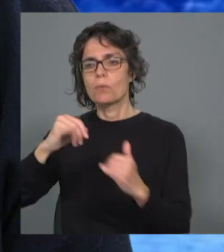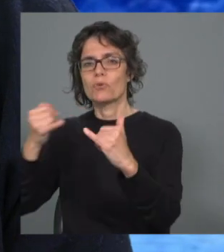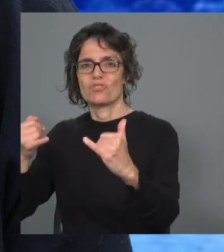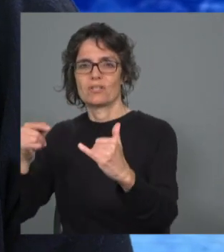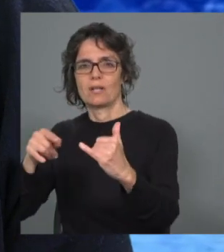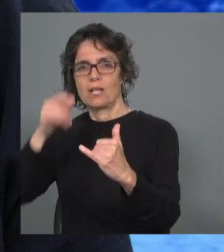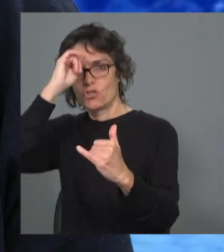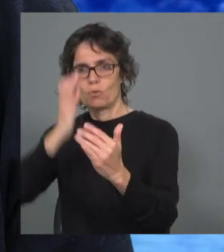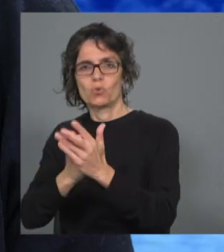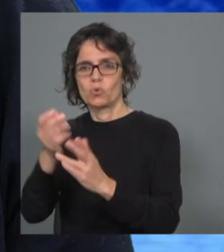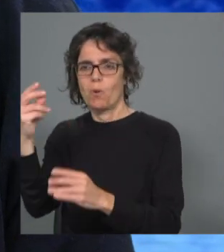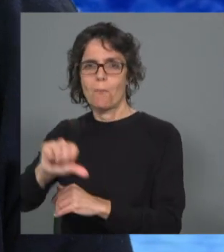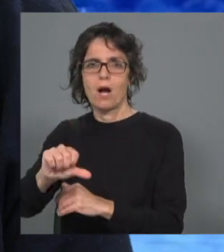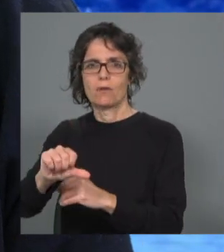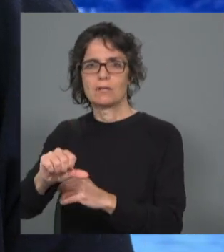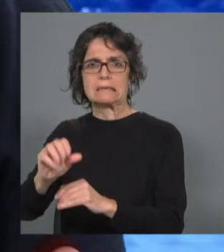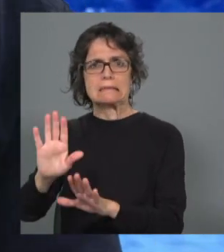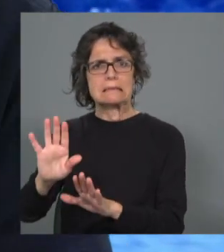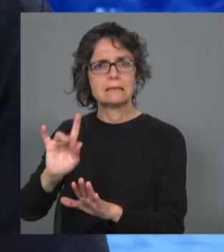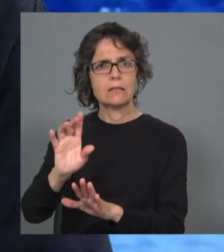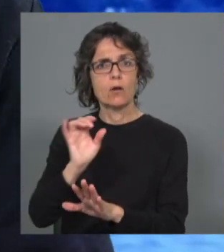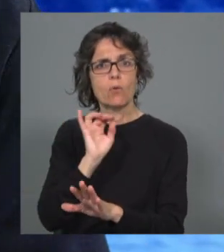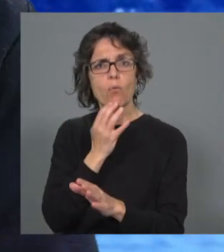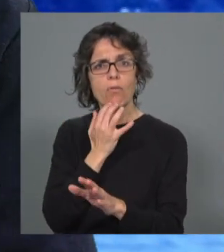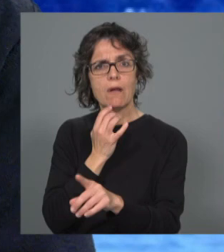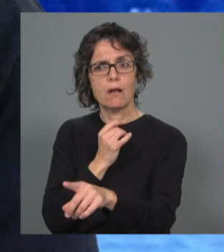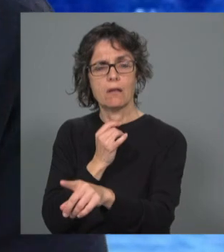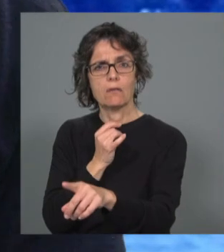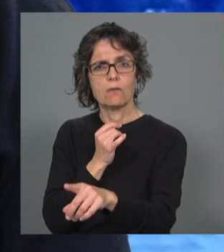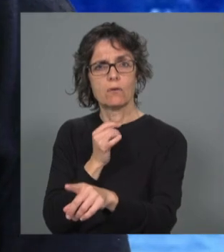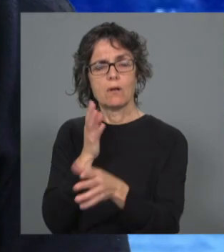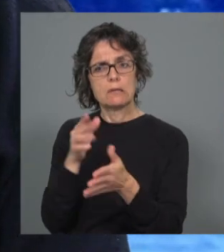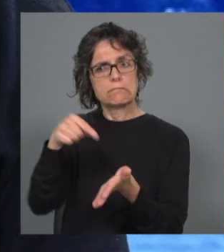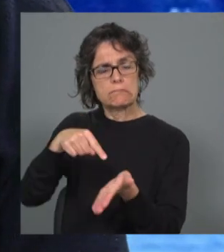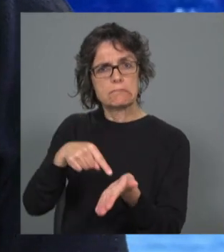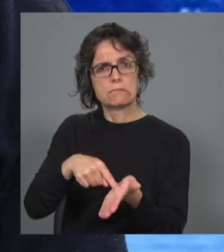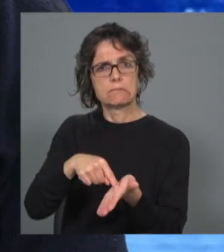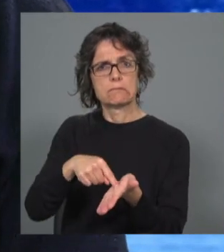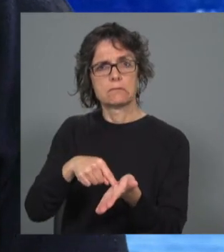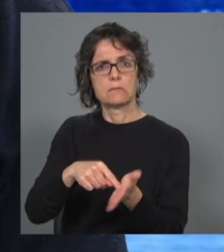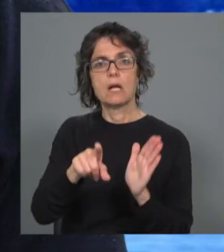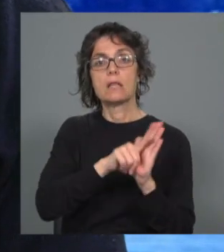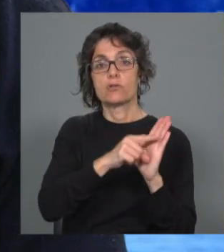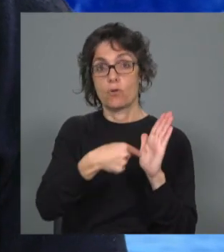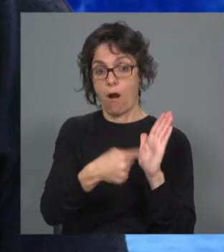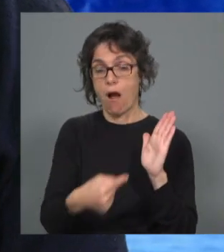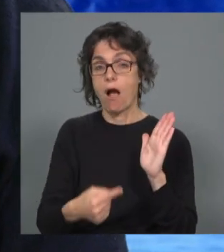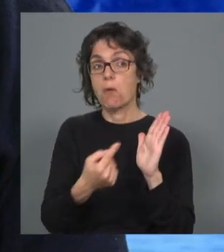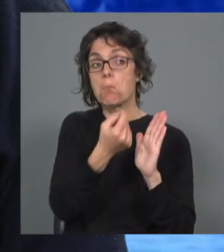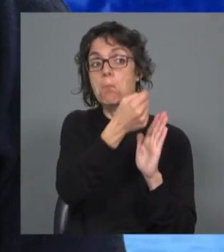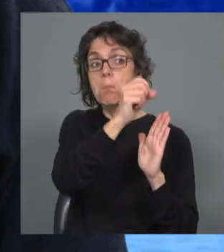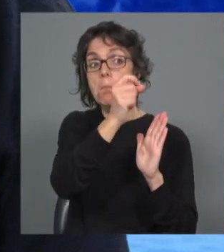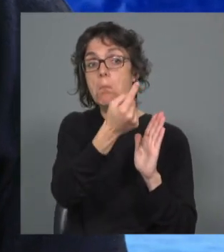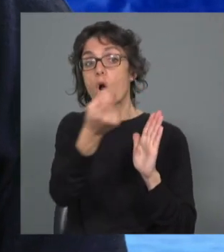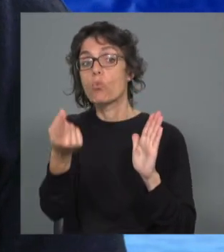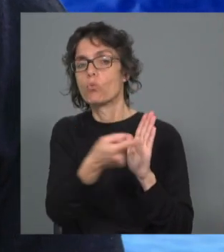haver uma exigência muito grande e vai já surgindo alguma legislação exigente nesse sentido, com